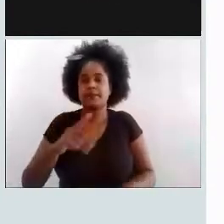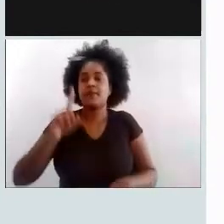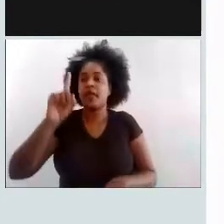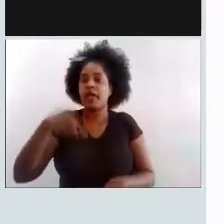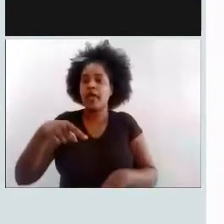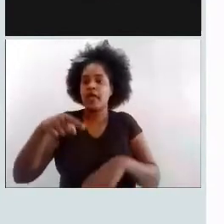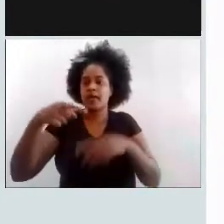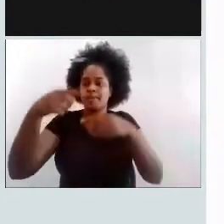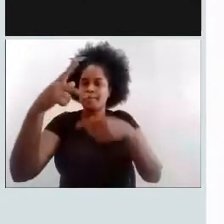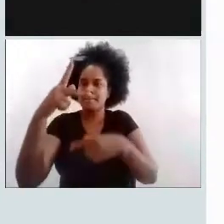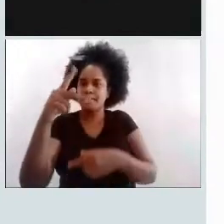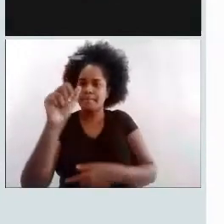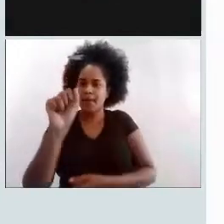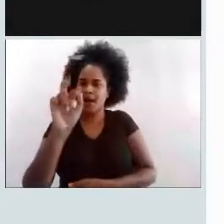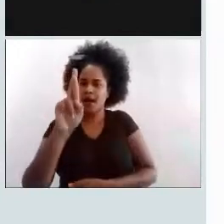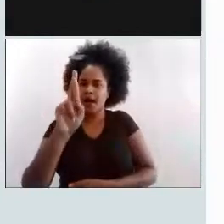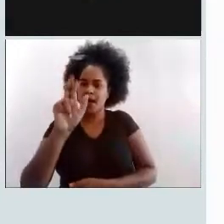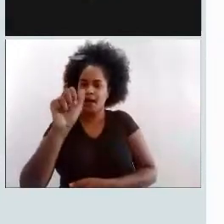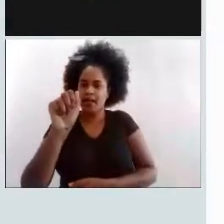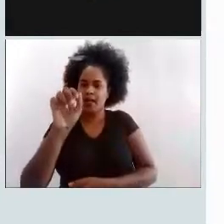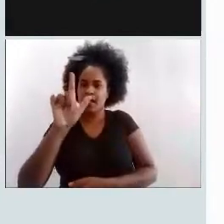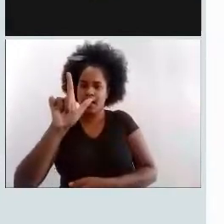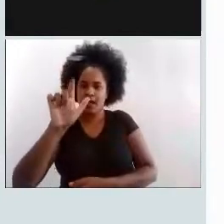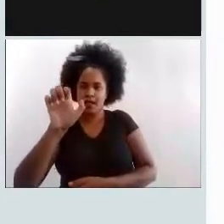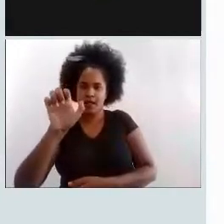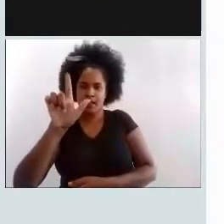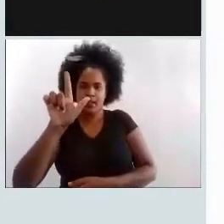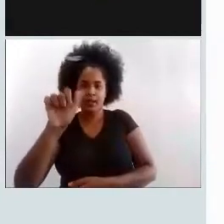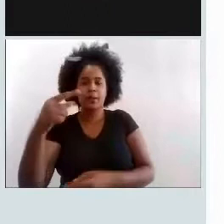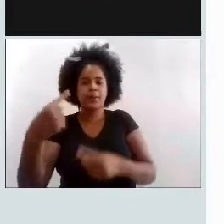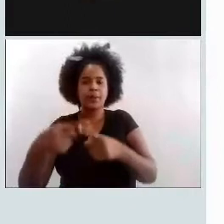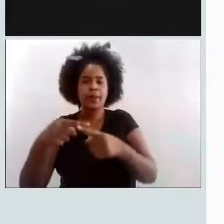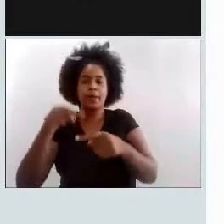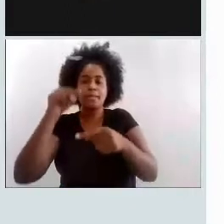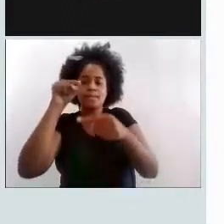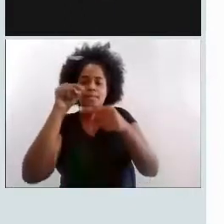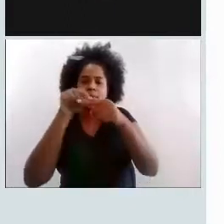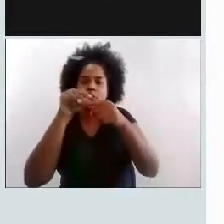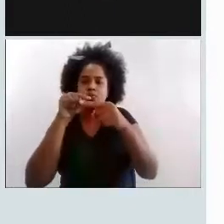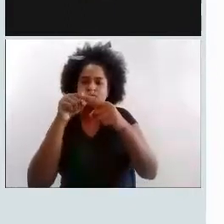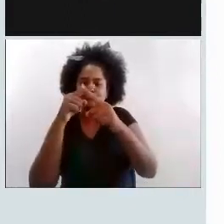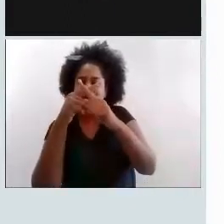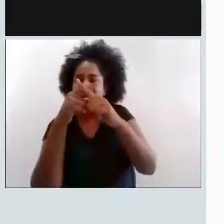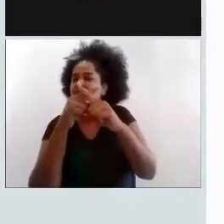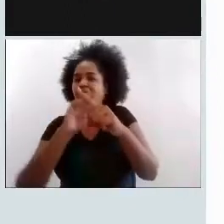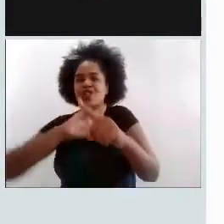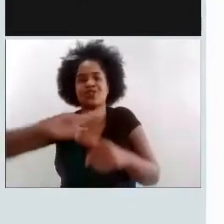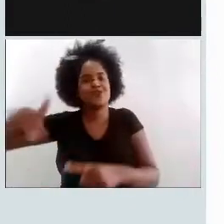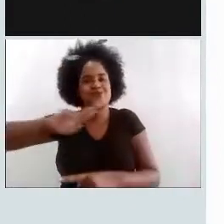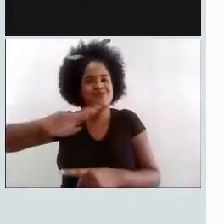coplanares. Ou seja, a figura está bem explicativa, né?